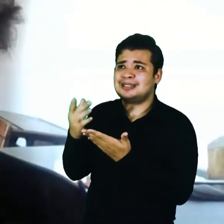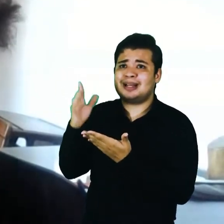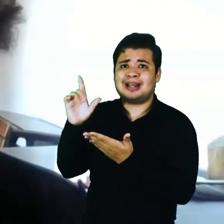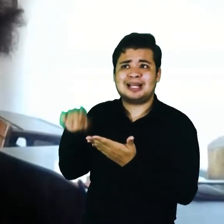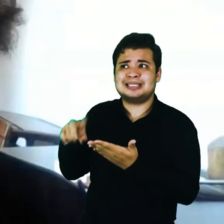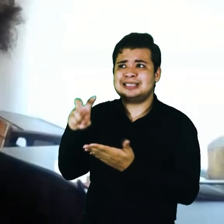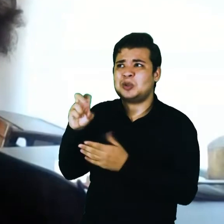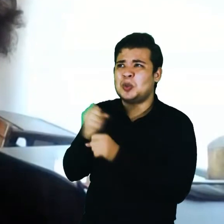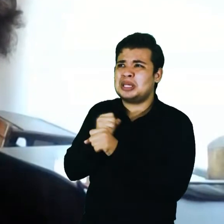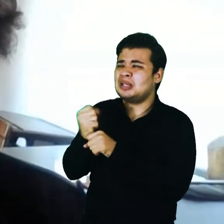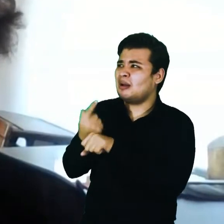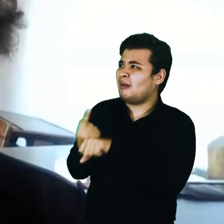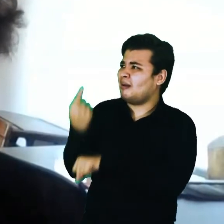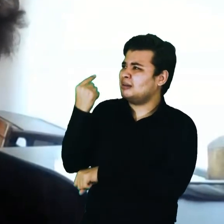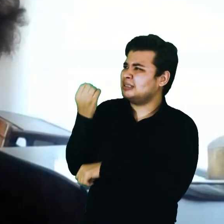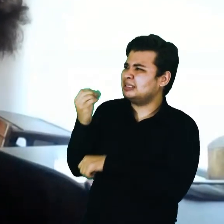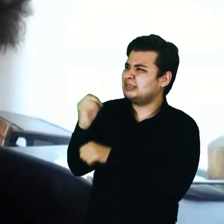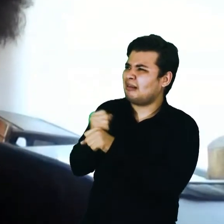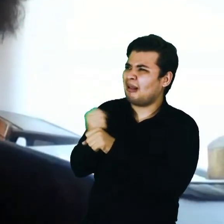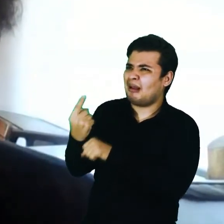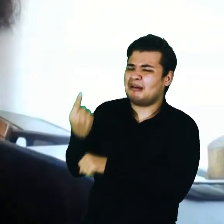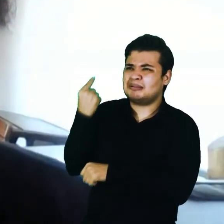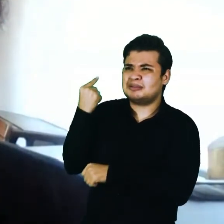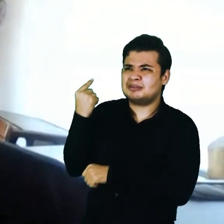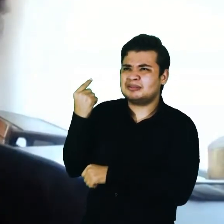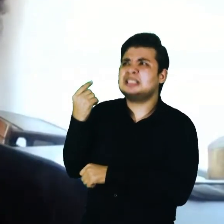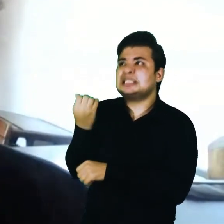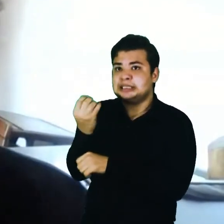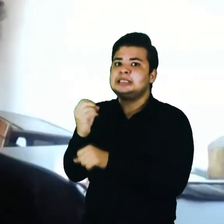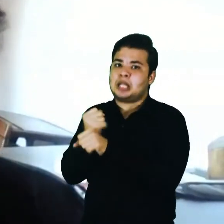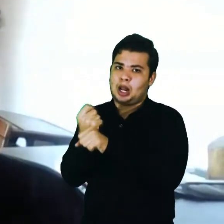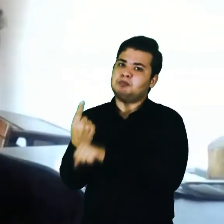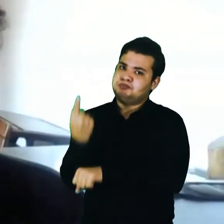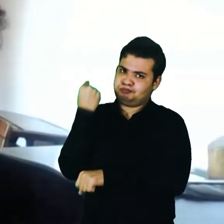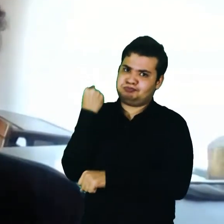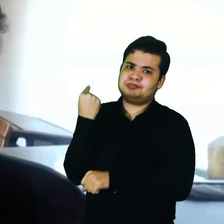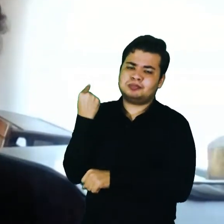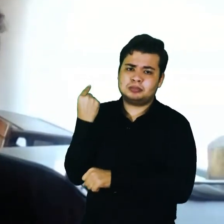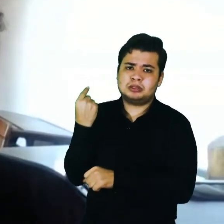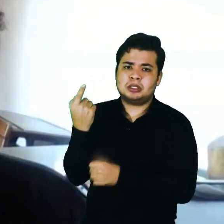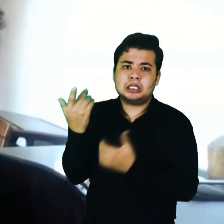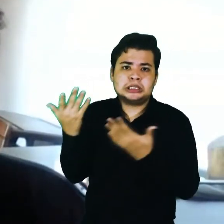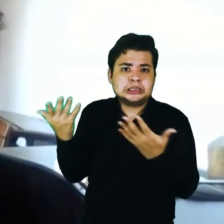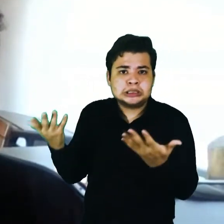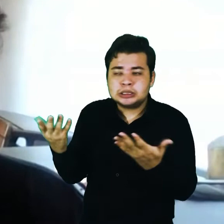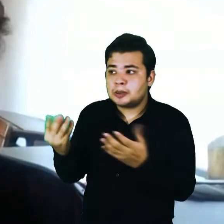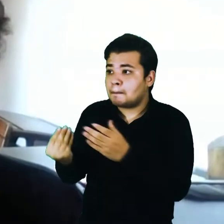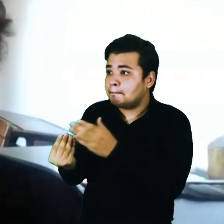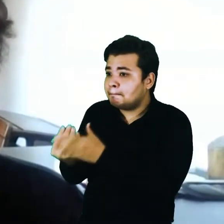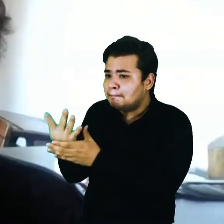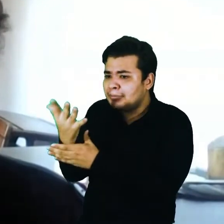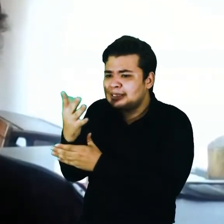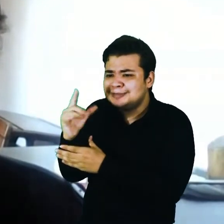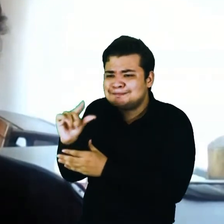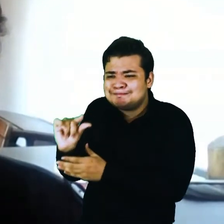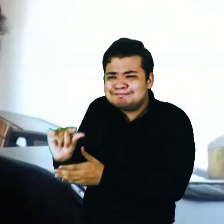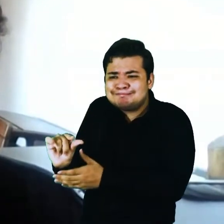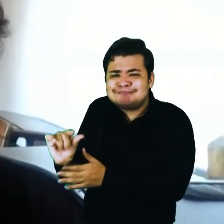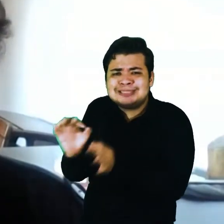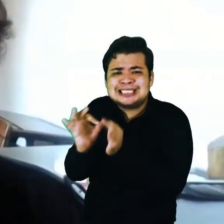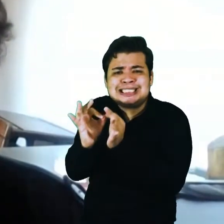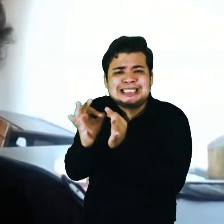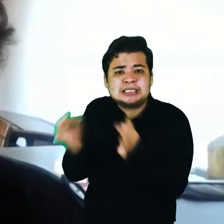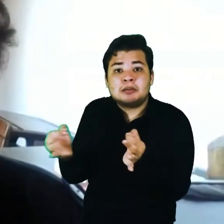de 50 anos, 60, né? Não sei. Então, assim, 60. Então, é uma planta muito